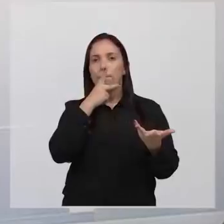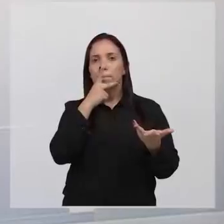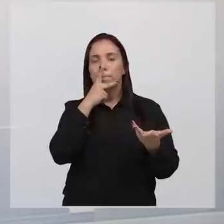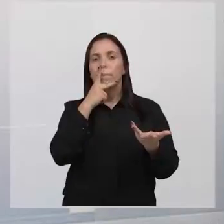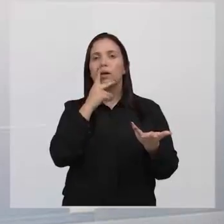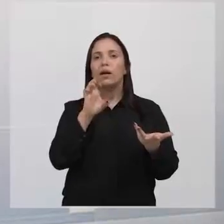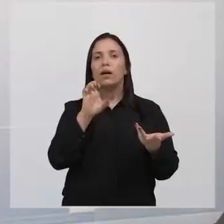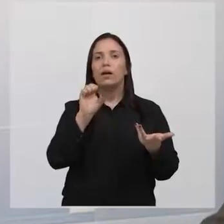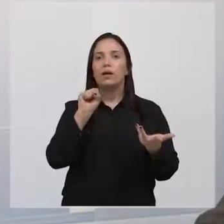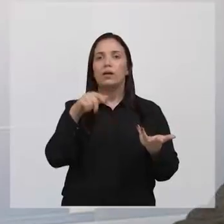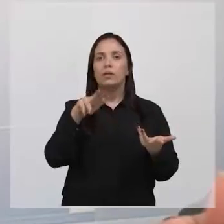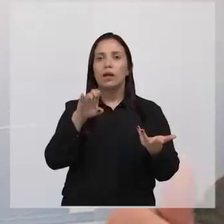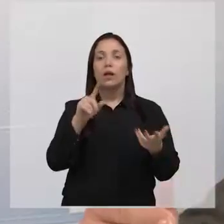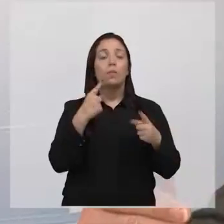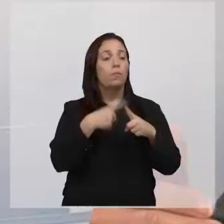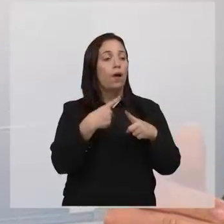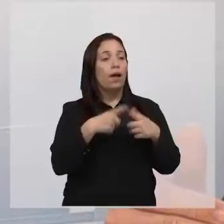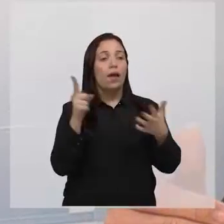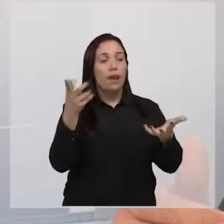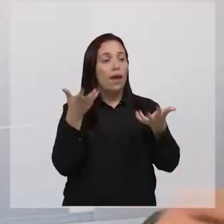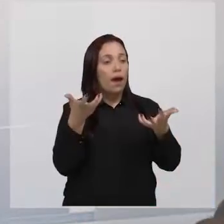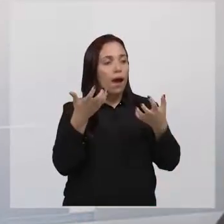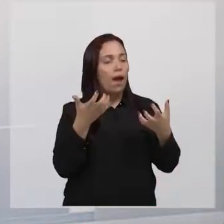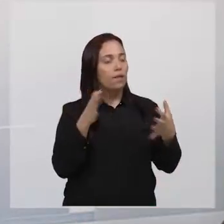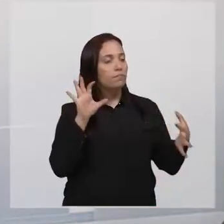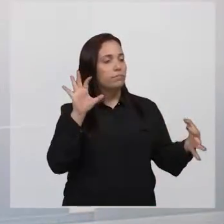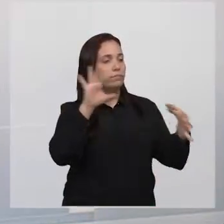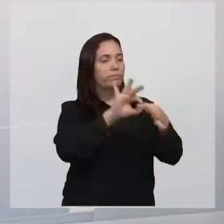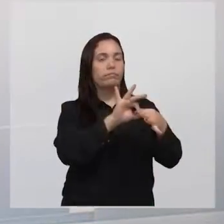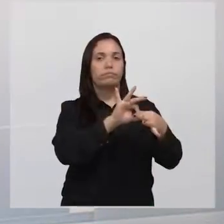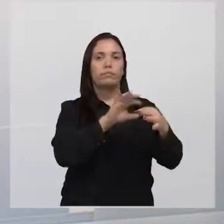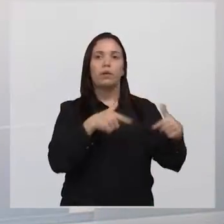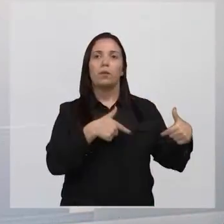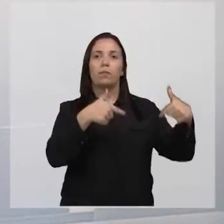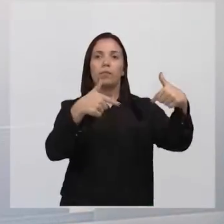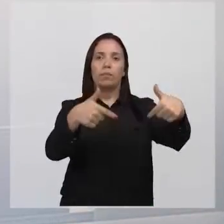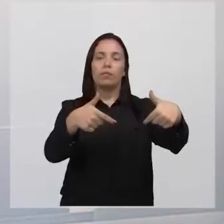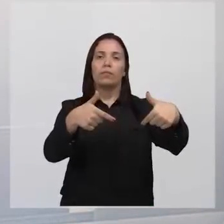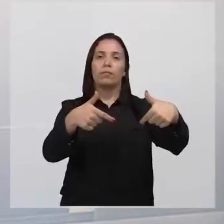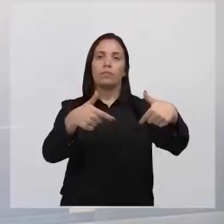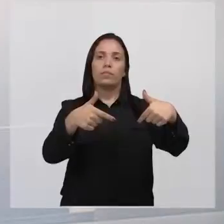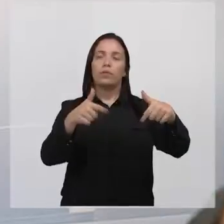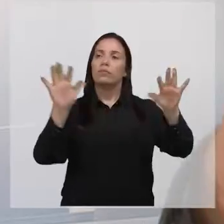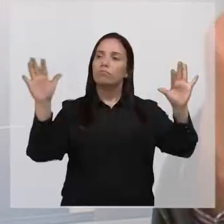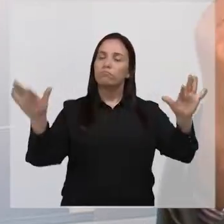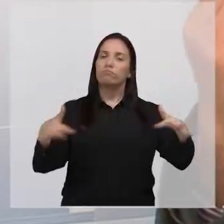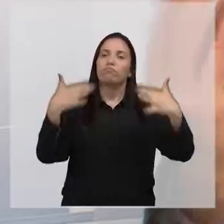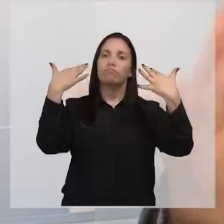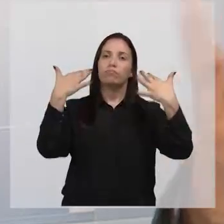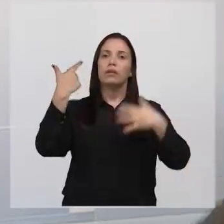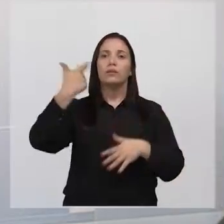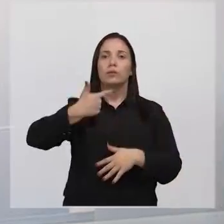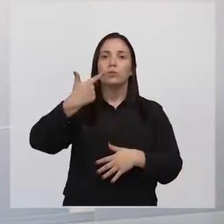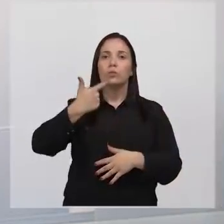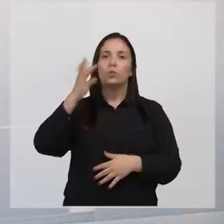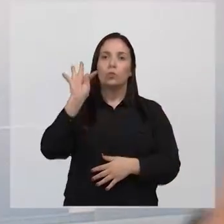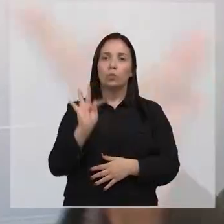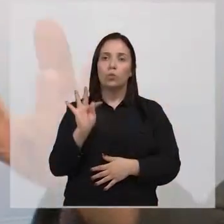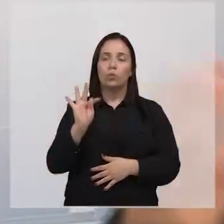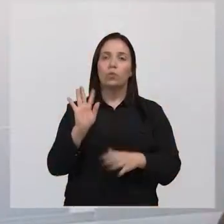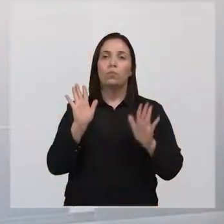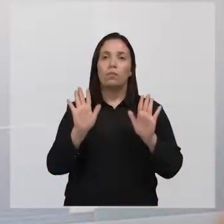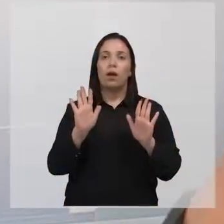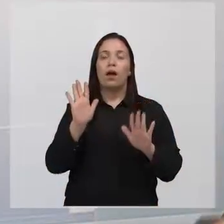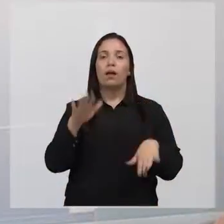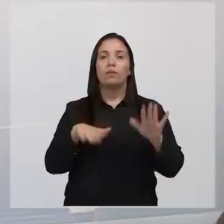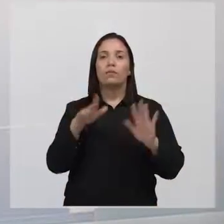esquerdas, para construir uma frente ampla, para colocar um candidato progressista ou de centro-esquerda no segundo turno, mas às vezes